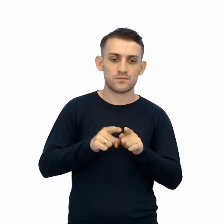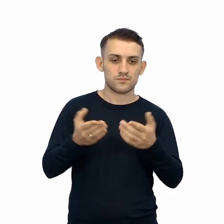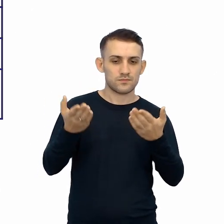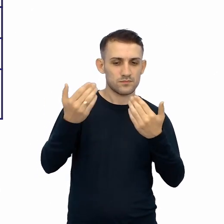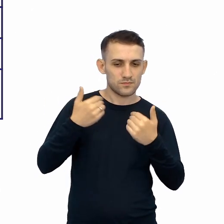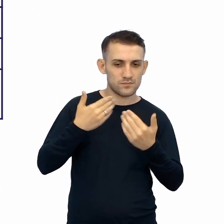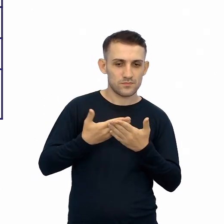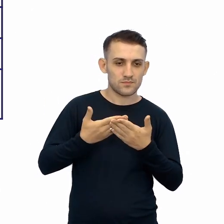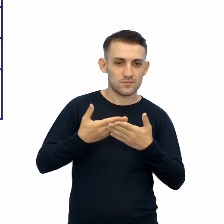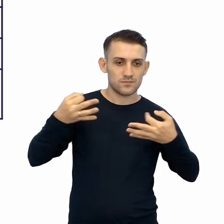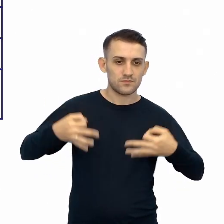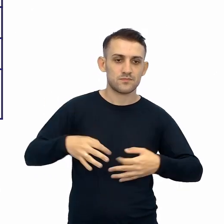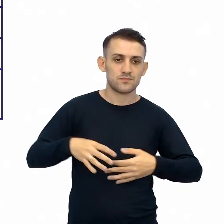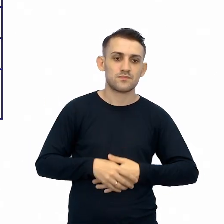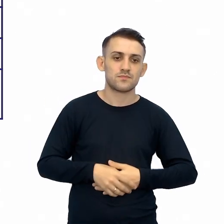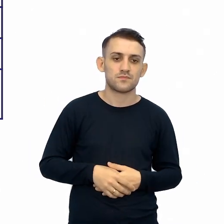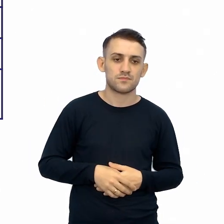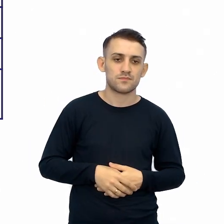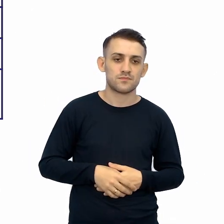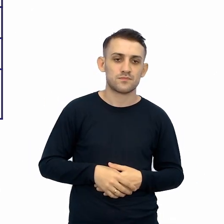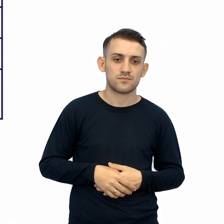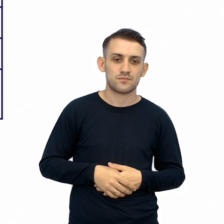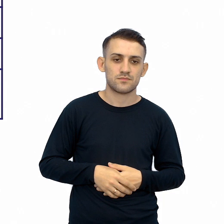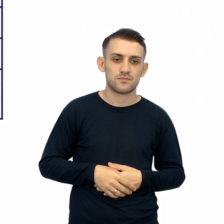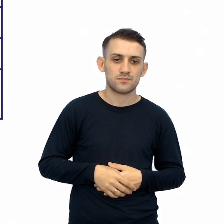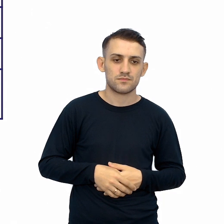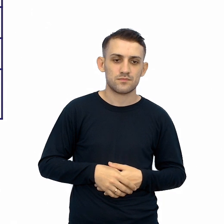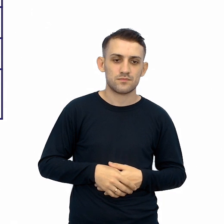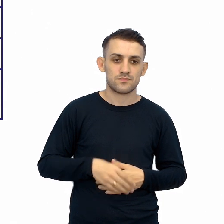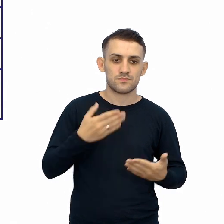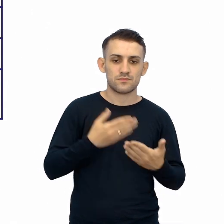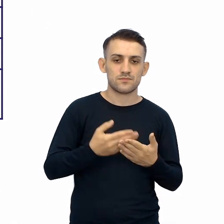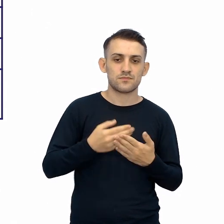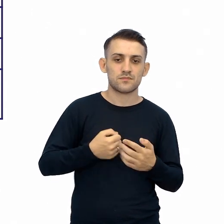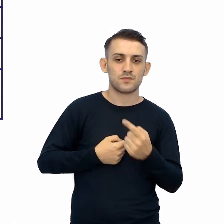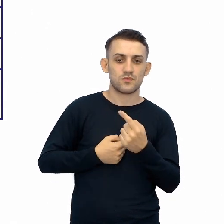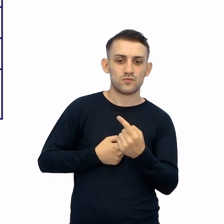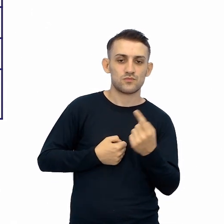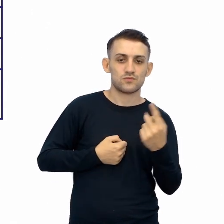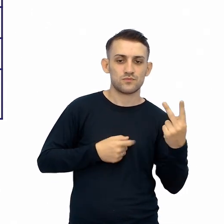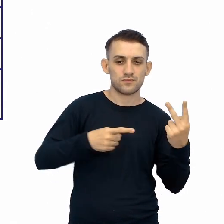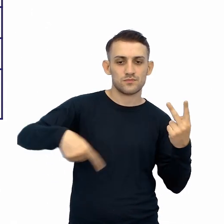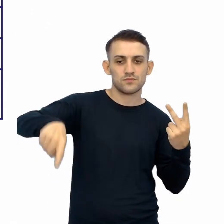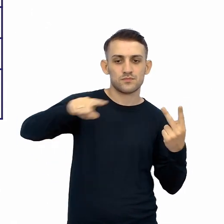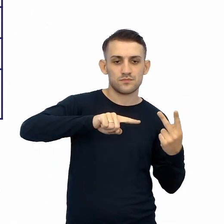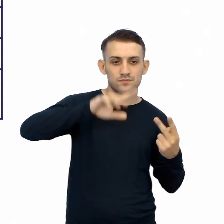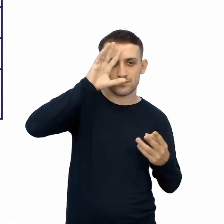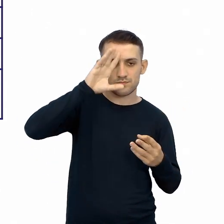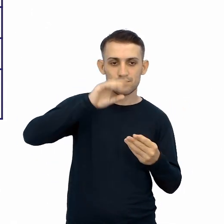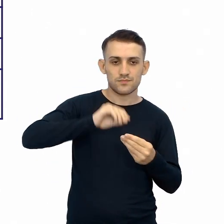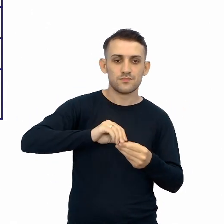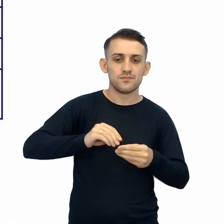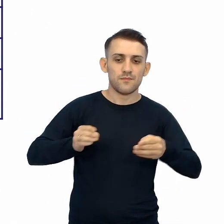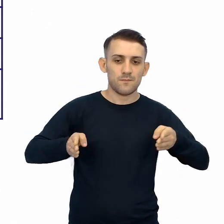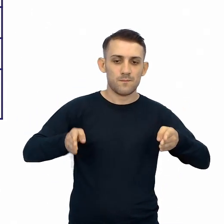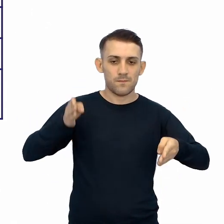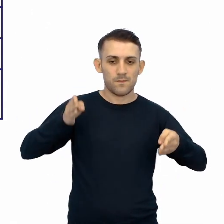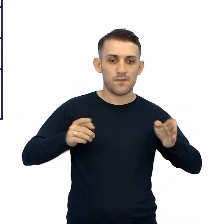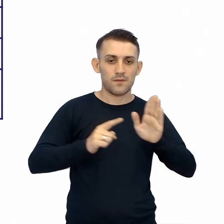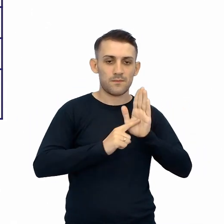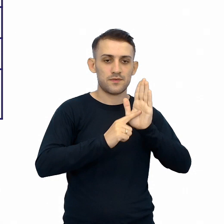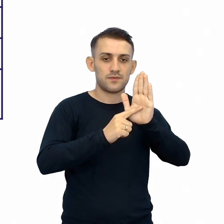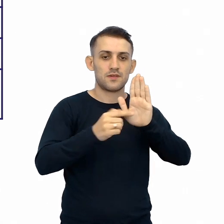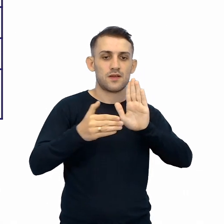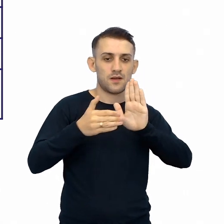aulas? Bem, nas aulas 1 e 2, como vocês já sabem, é o momento de apresentar a proposta